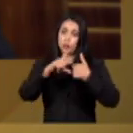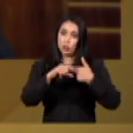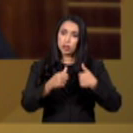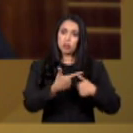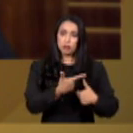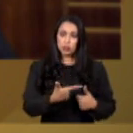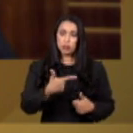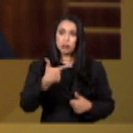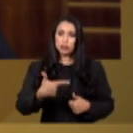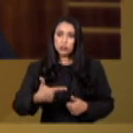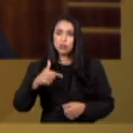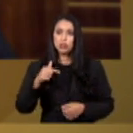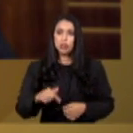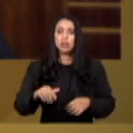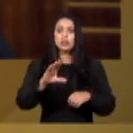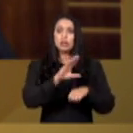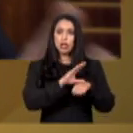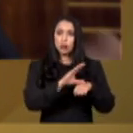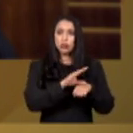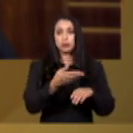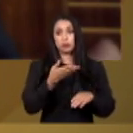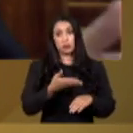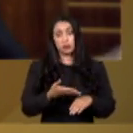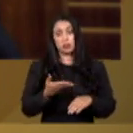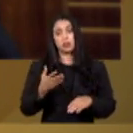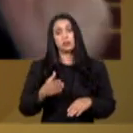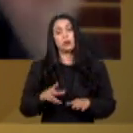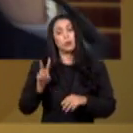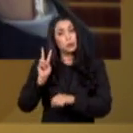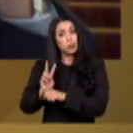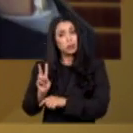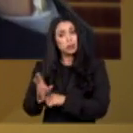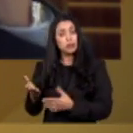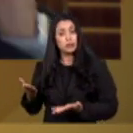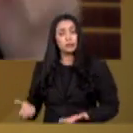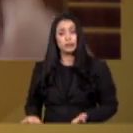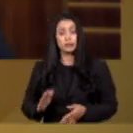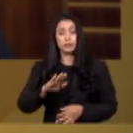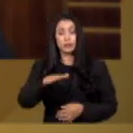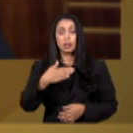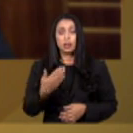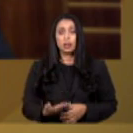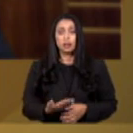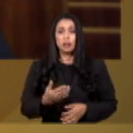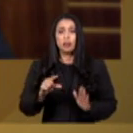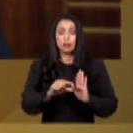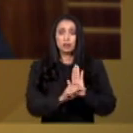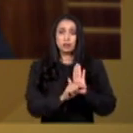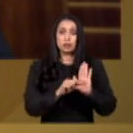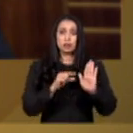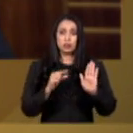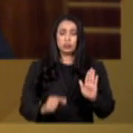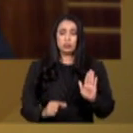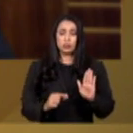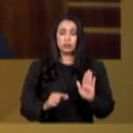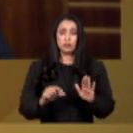o artigo 227 da constituição federal a aplicação da parte final do